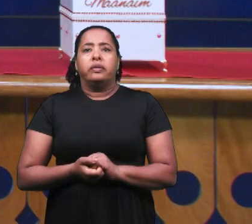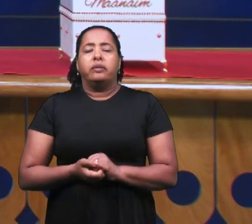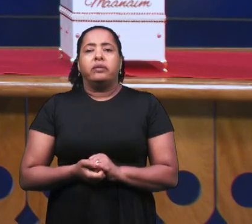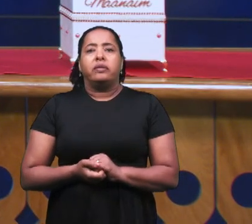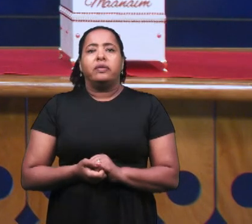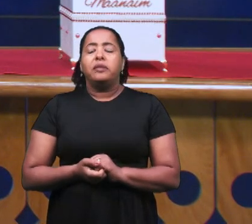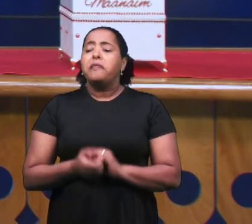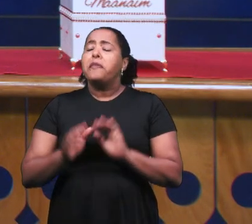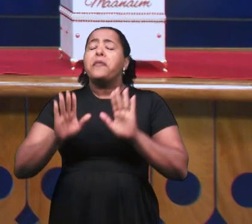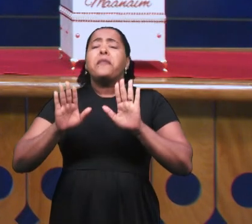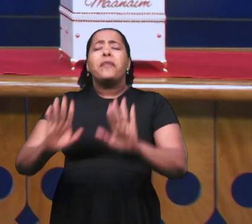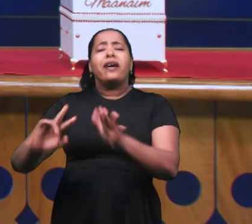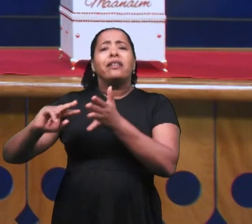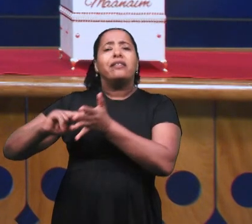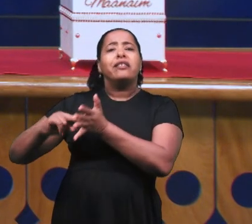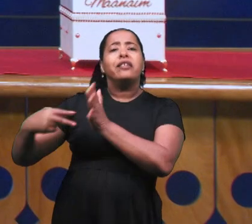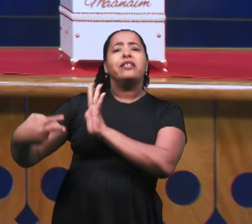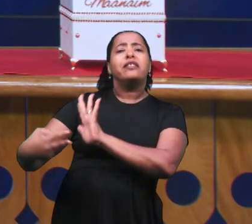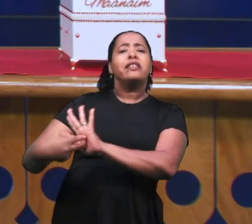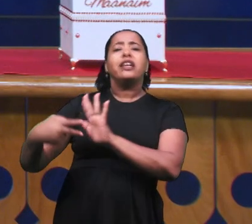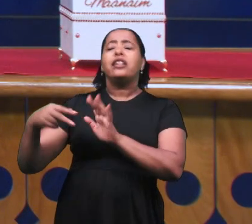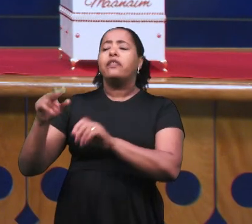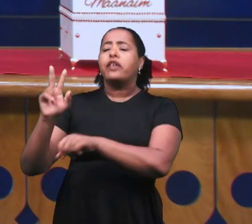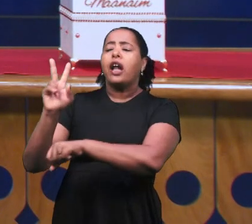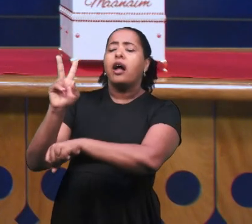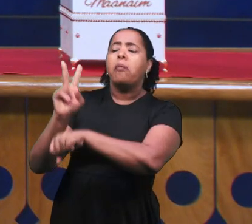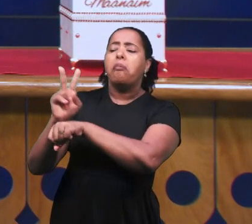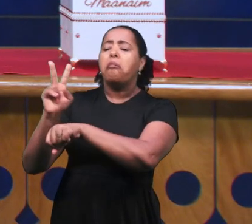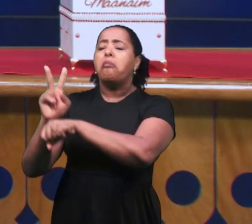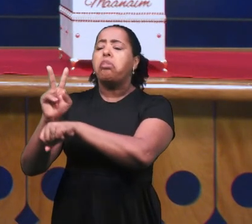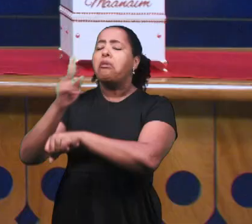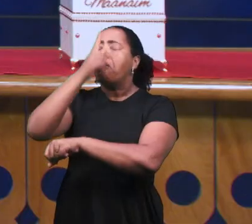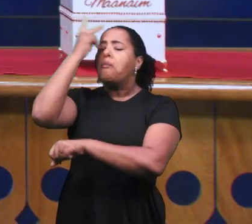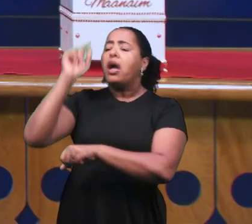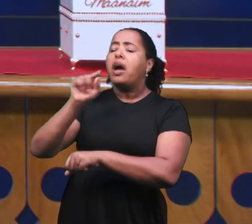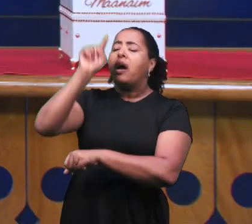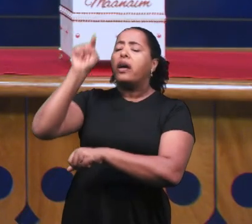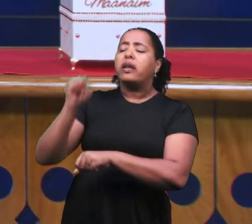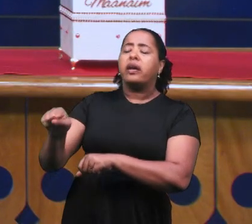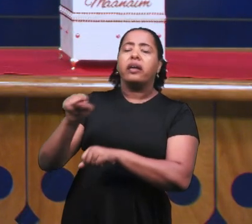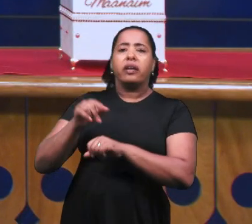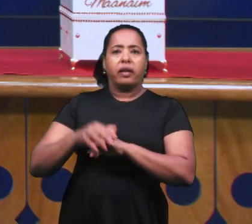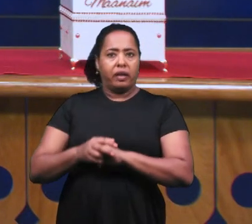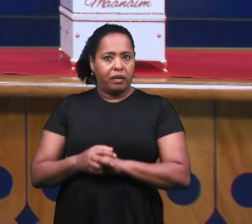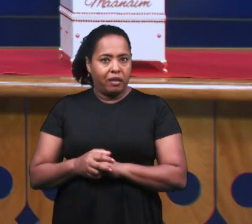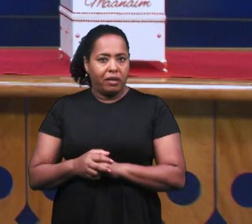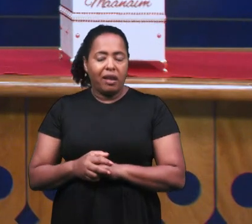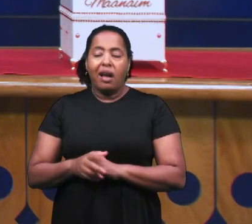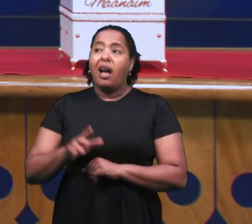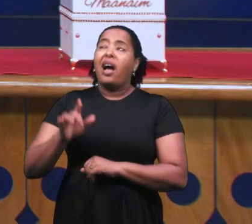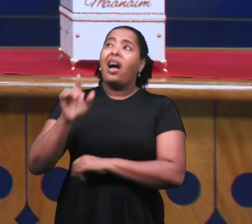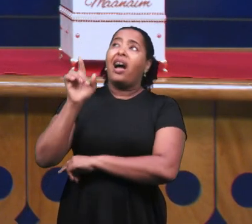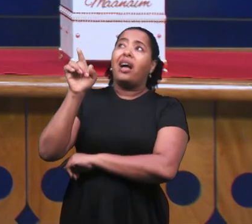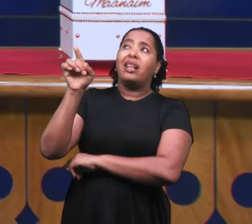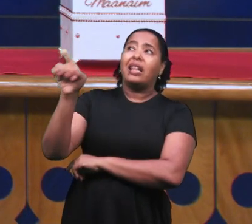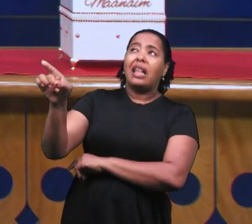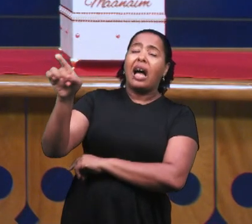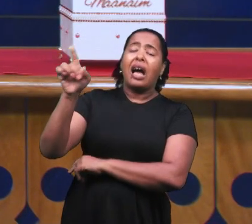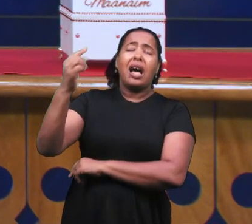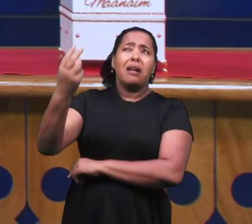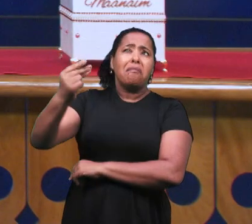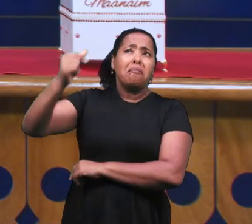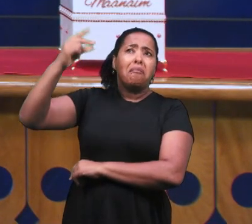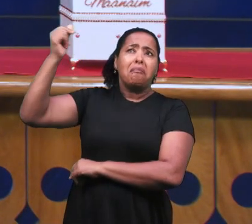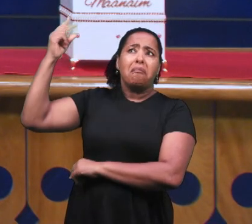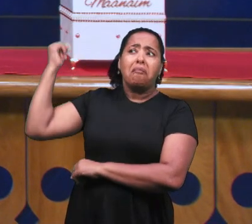qual o significado dos guardas? Assim, quem são eles? Os guardas lá, naquele tempo, não estavam